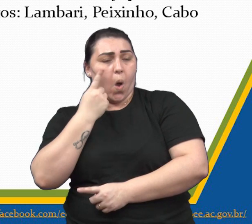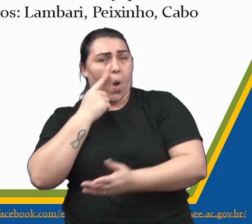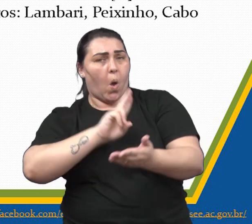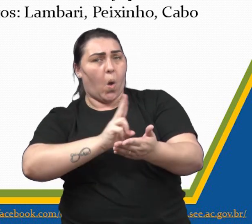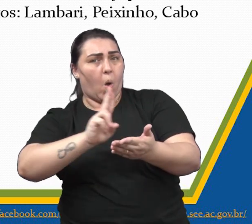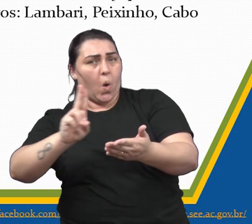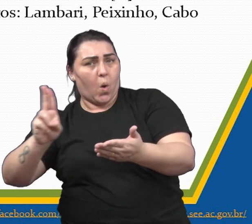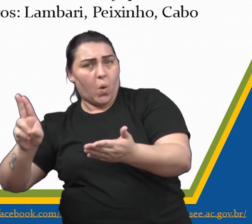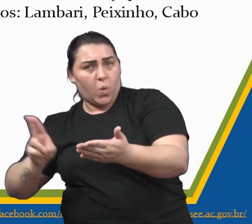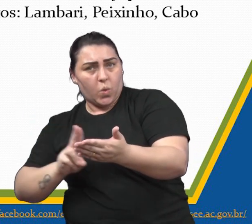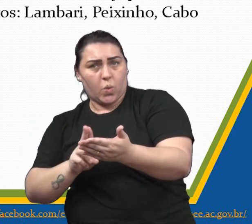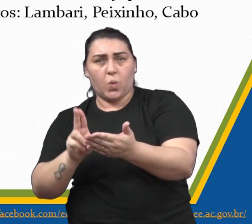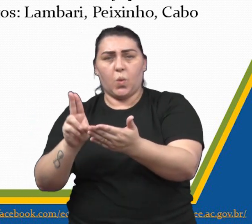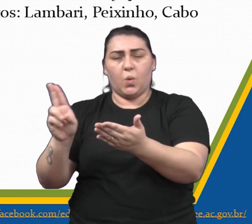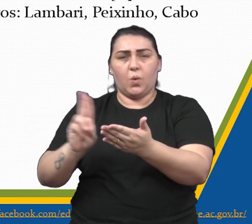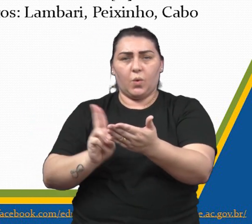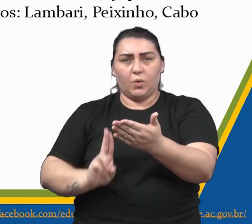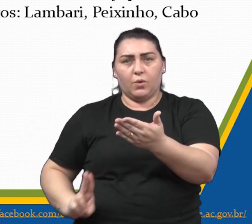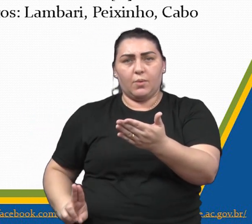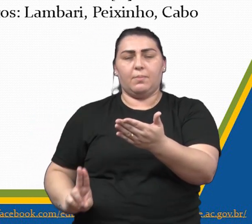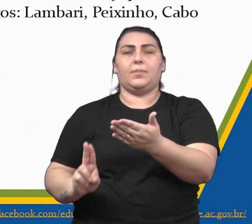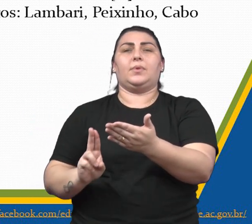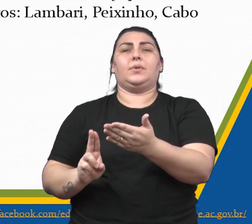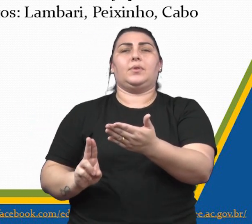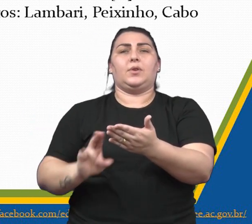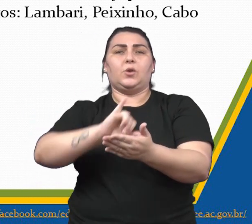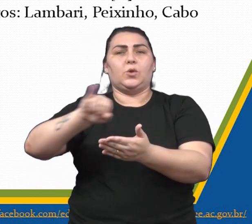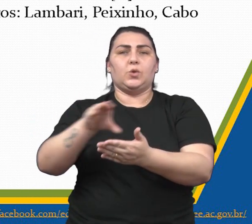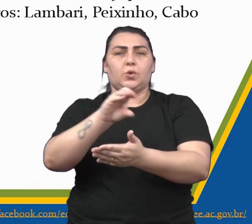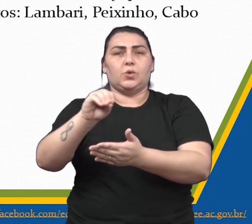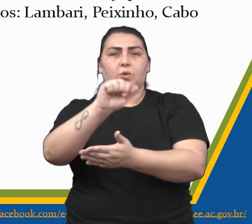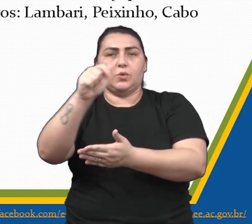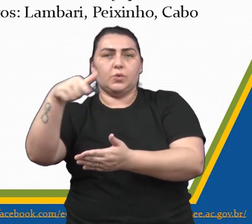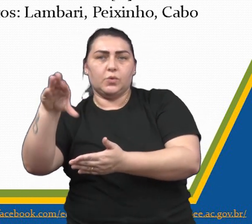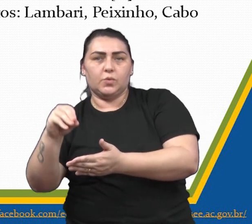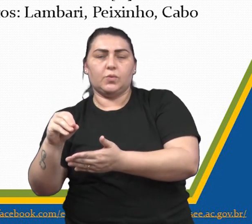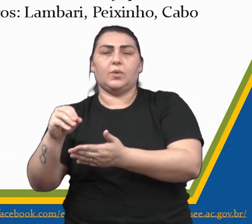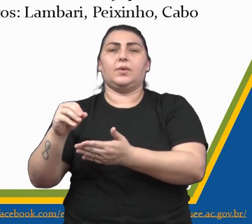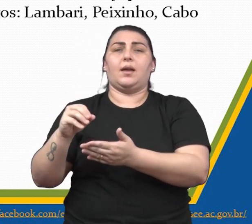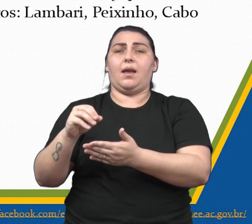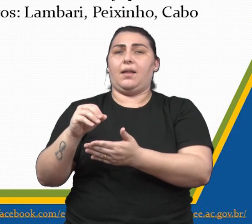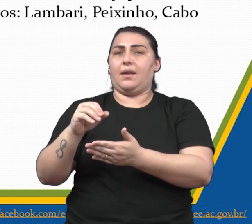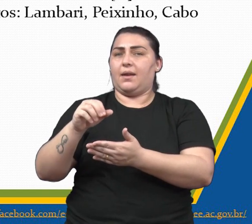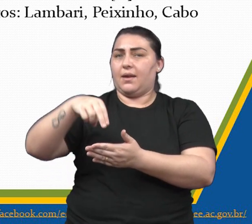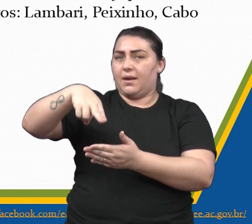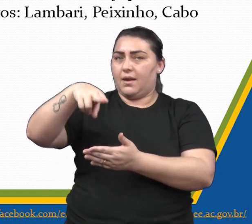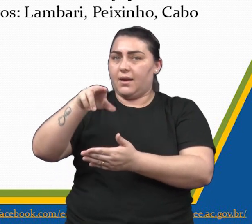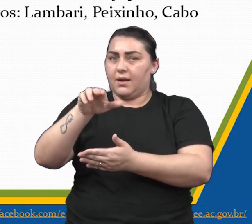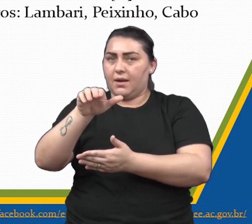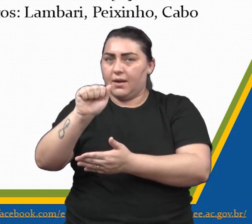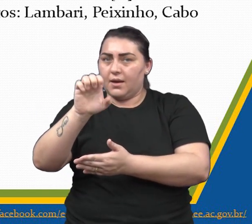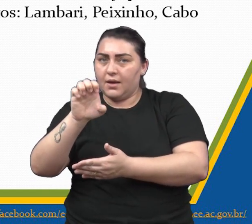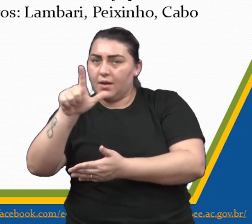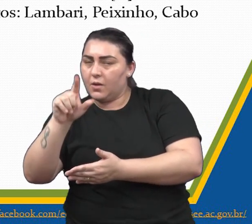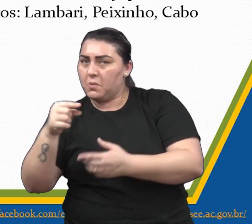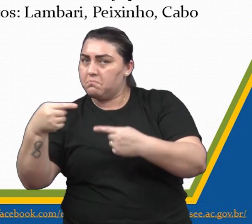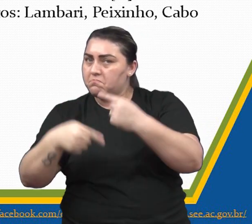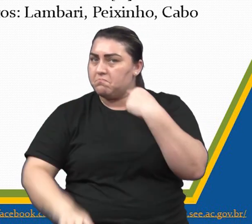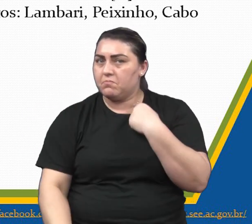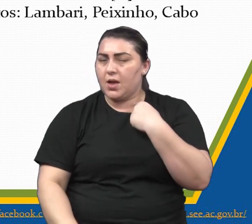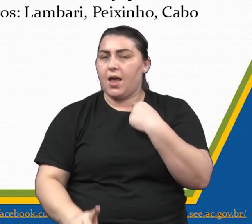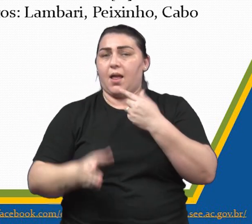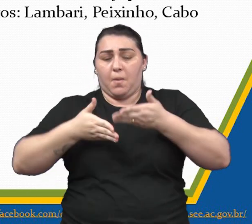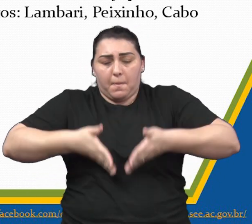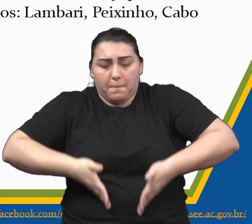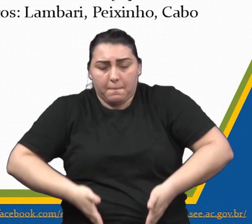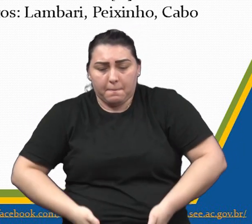músicos, Lambari, Peixinho, Cabo Pizza, João da Baiana. Naylor não combina. Como havia acabado de nascer o